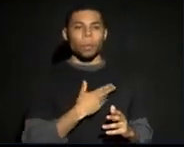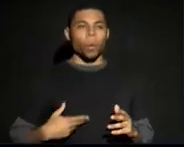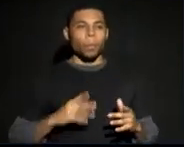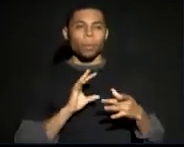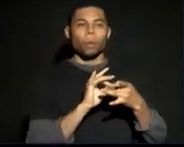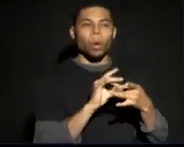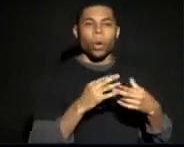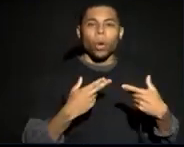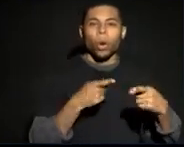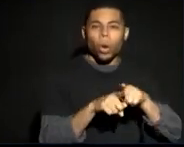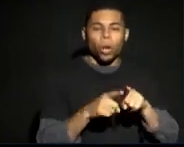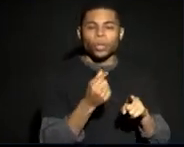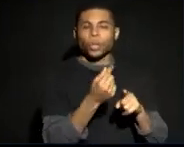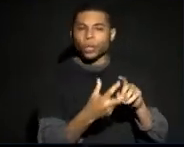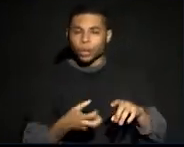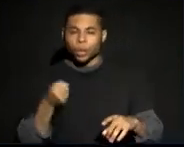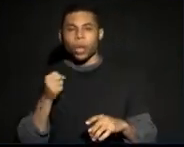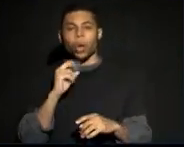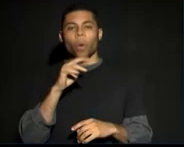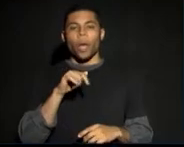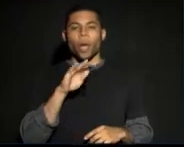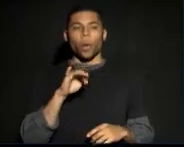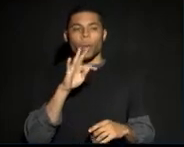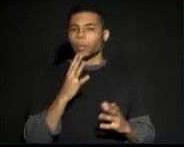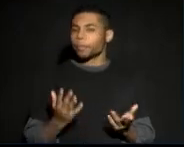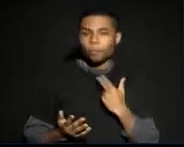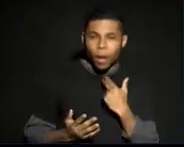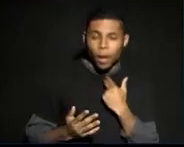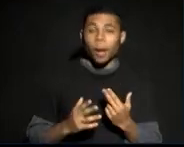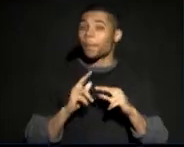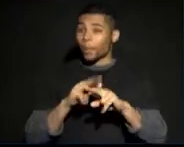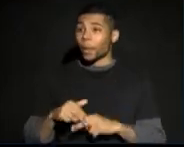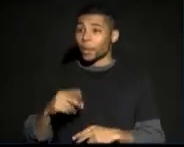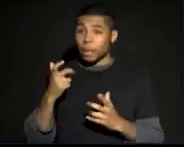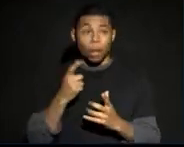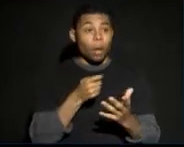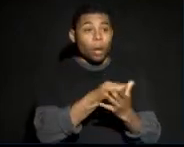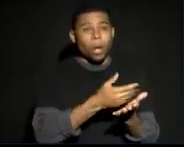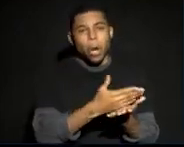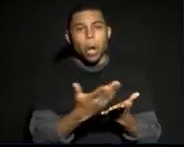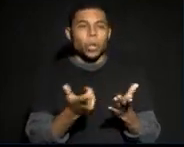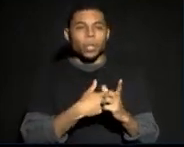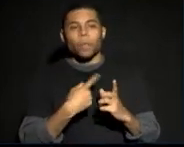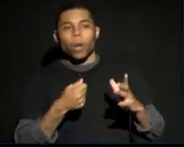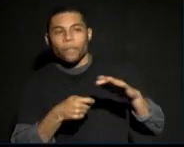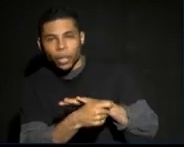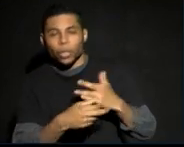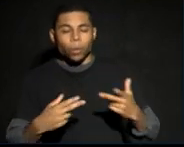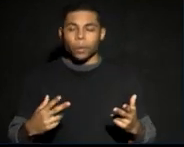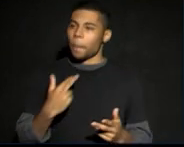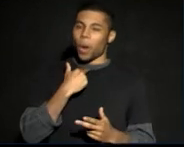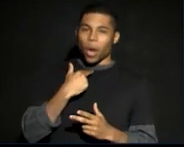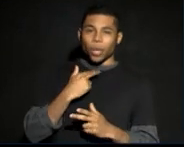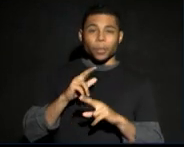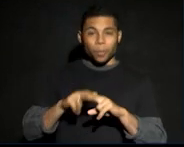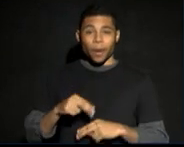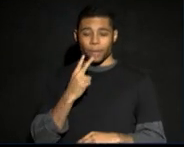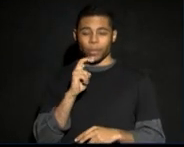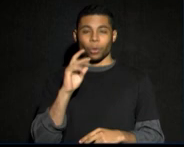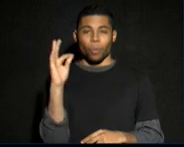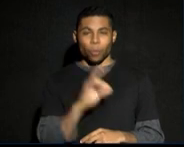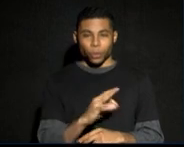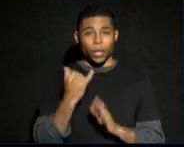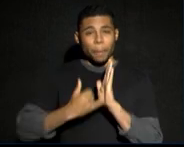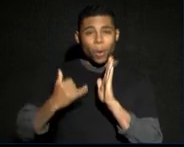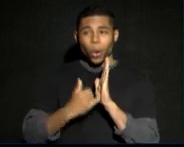cute e qualquer empresa Quando ia se financiar na dívida Nossa Fronteira estava fechada porque os quinze por cento de imposto comiam todo o